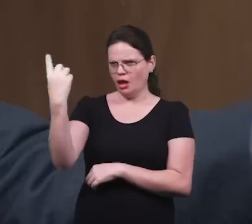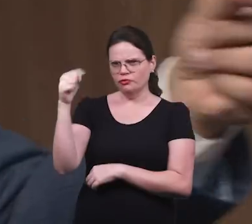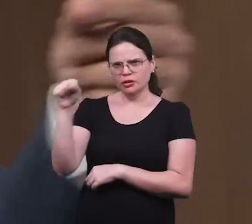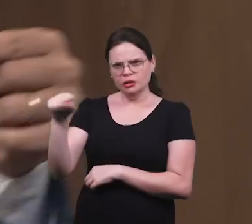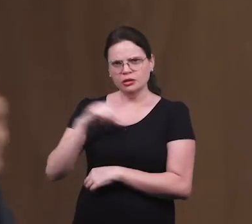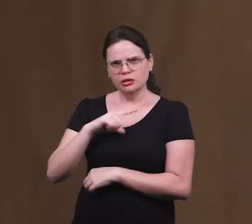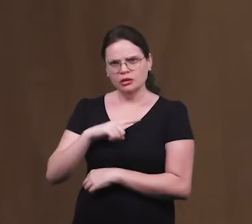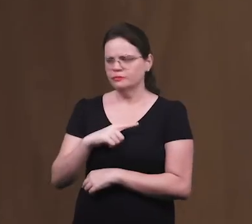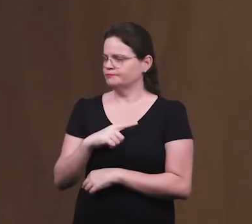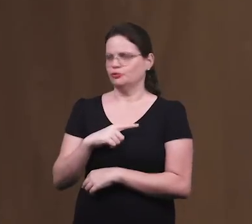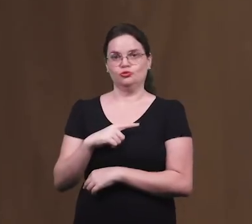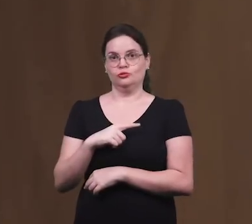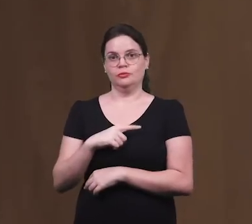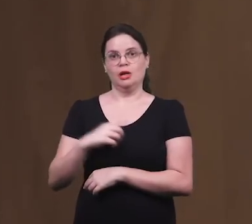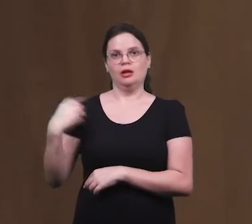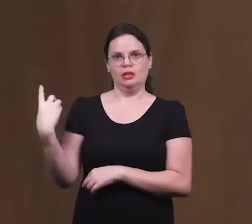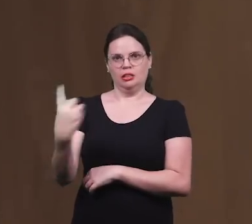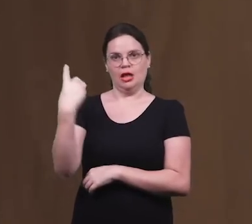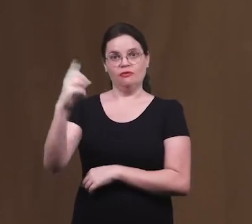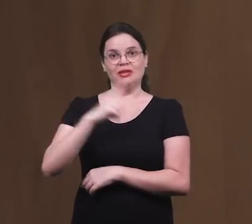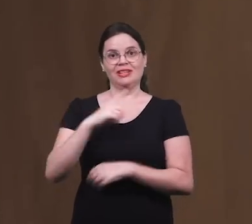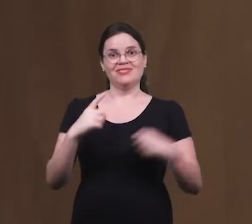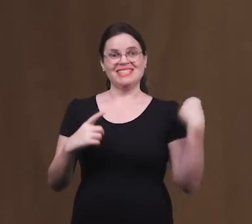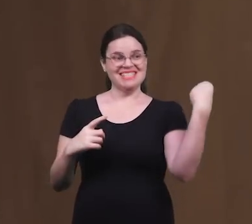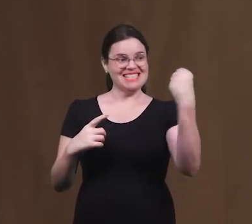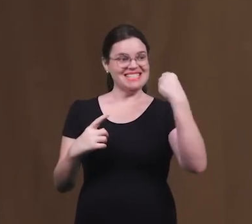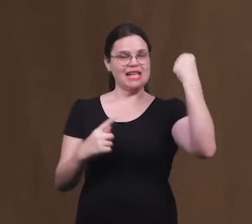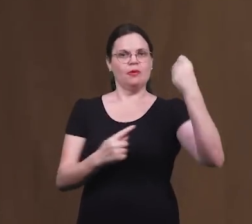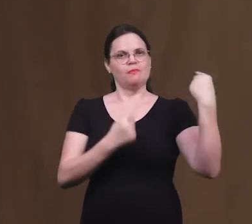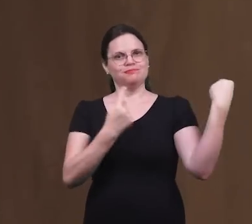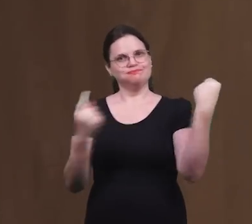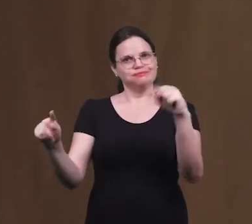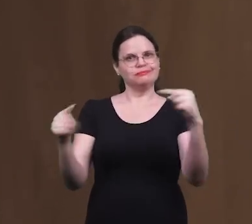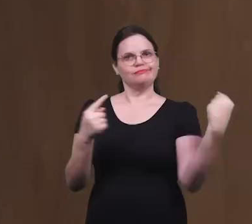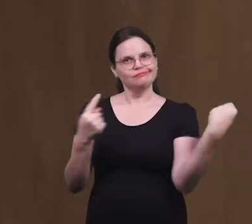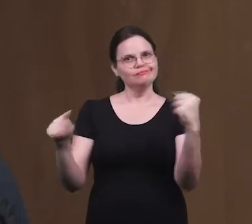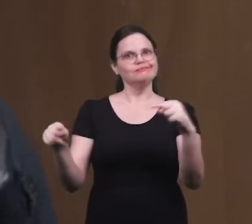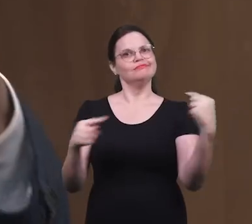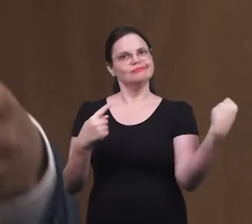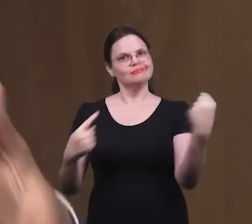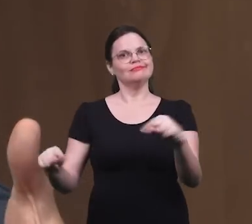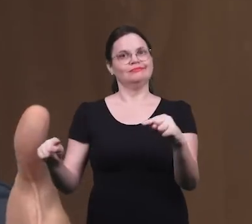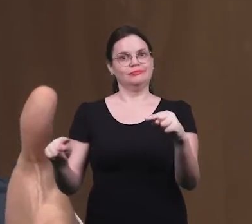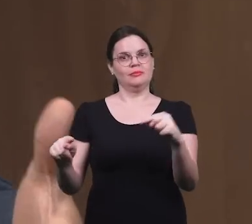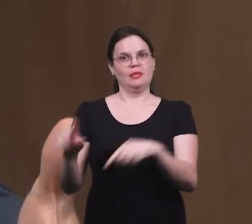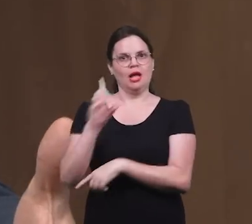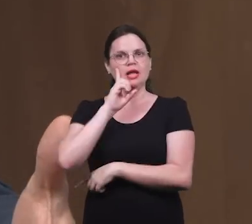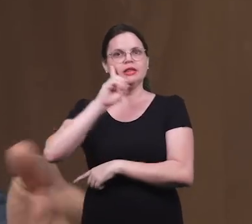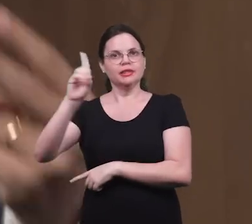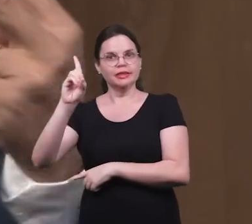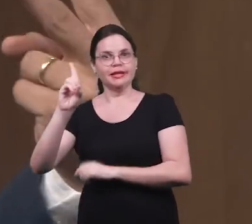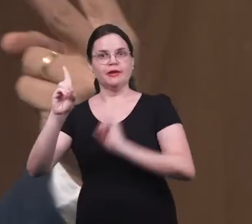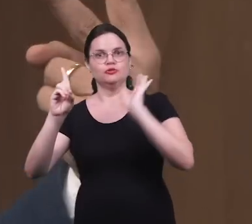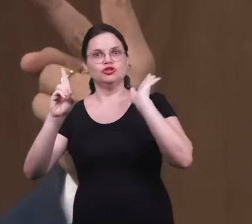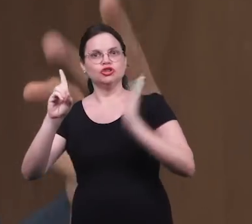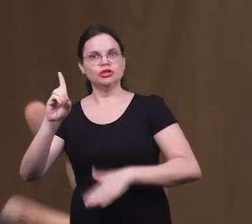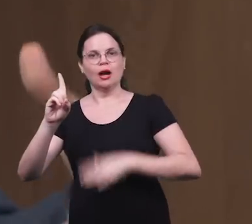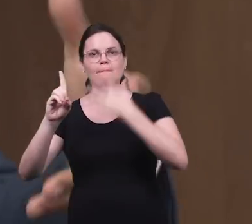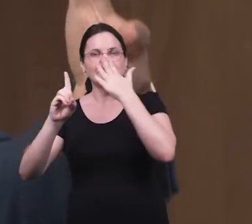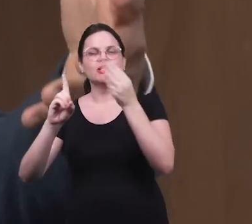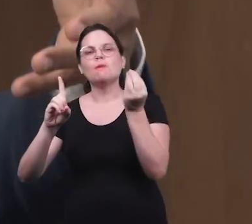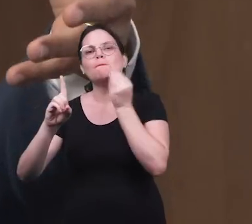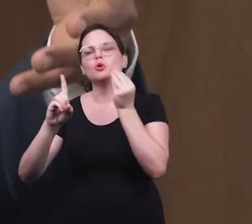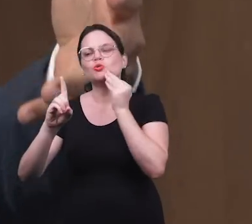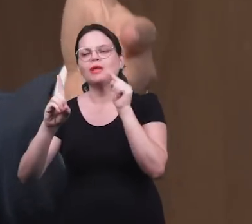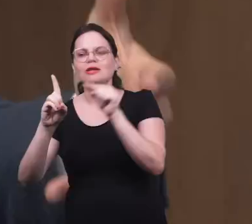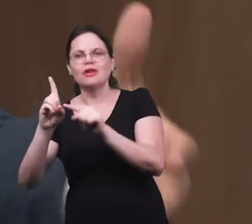foi perseguido por Saul. Deus deu a Davi a oportunidade de se vingar. Por 2 vezes,